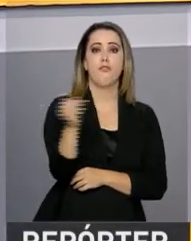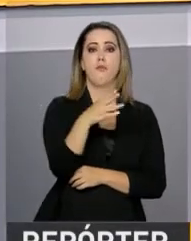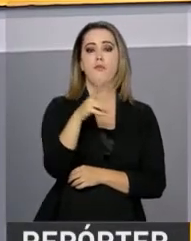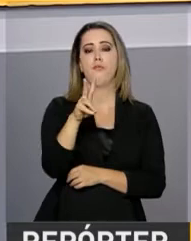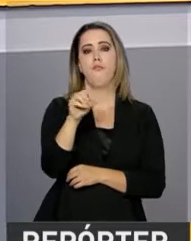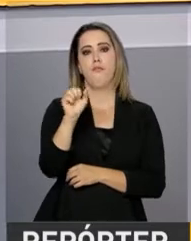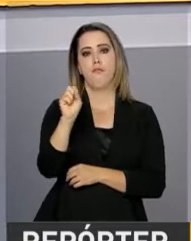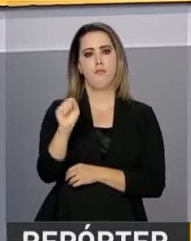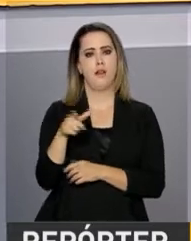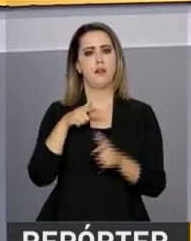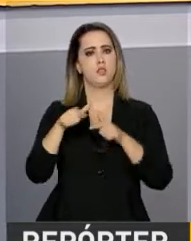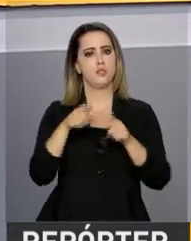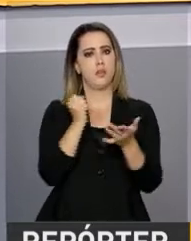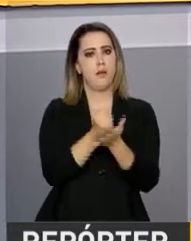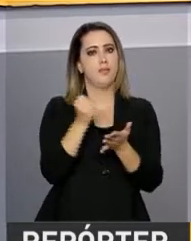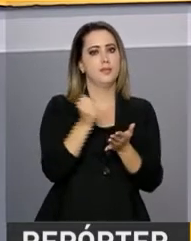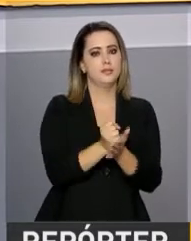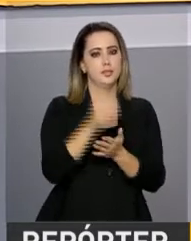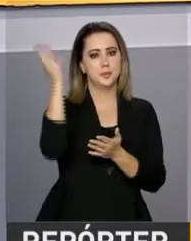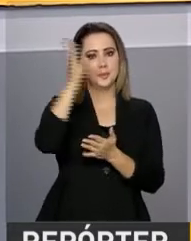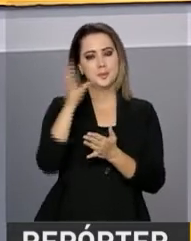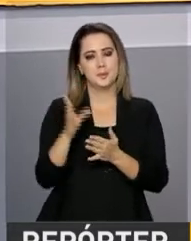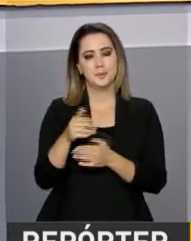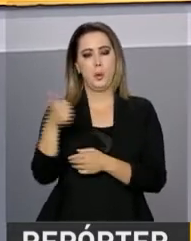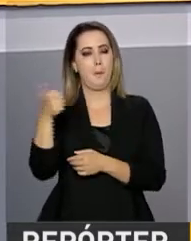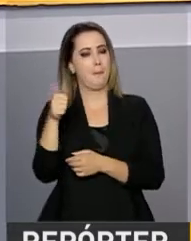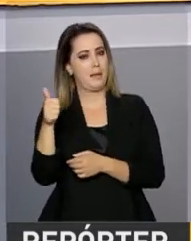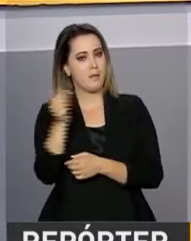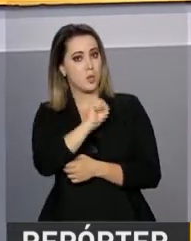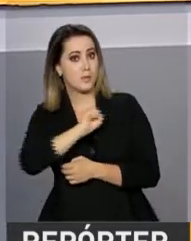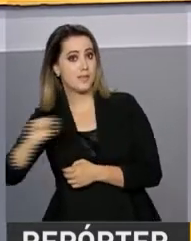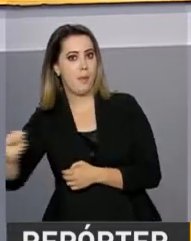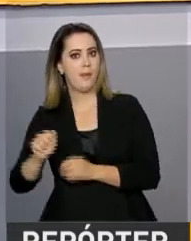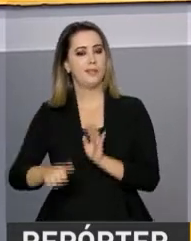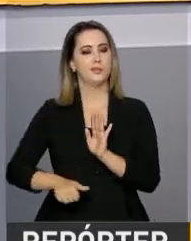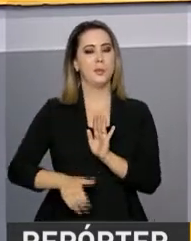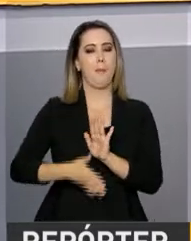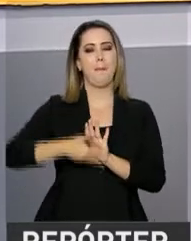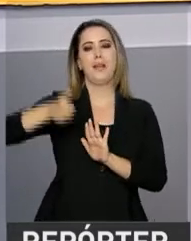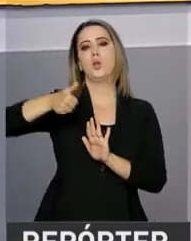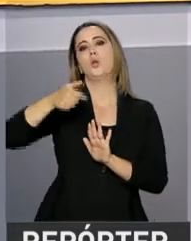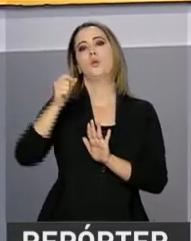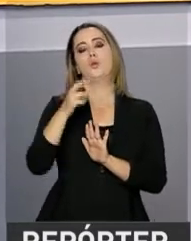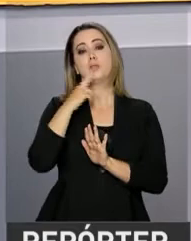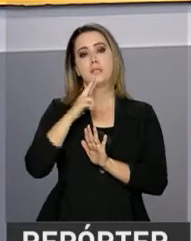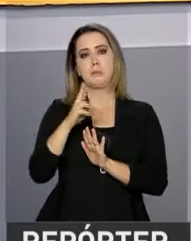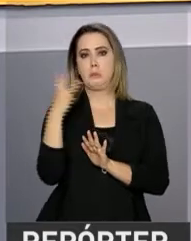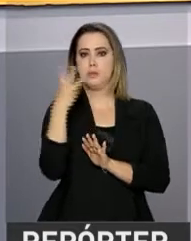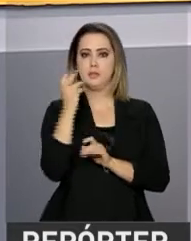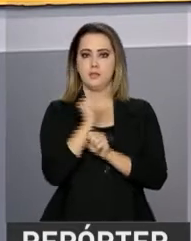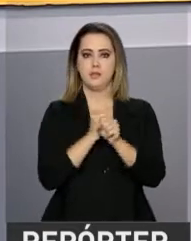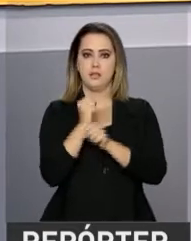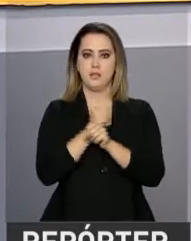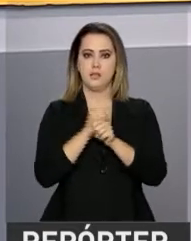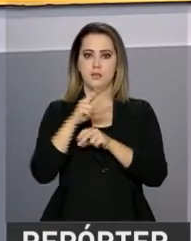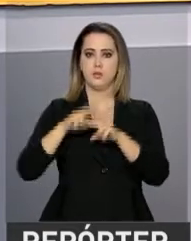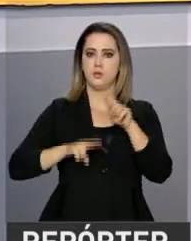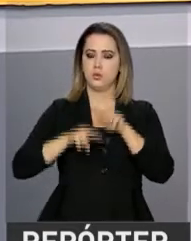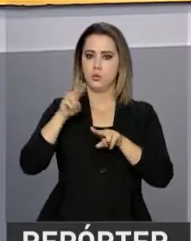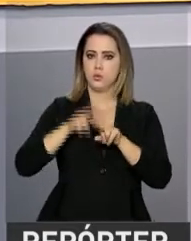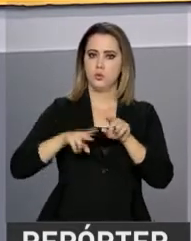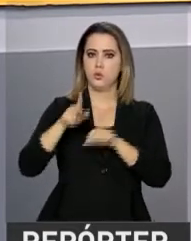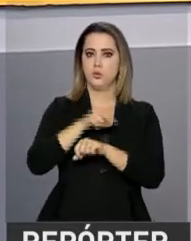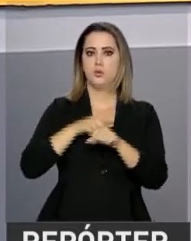vagas formais de trabalho o brasil fecha o primeiro semestre com o melhor resultado em três anos em junho o país registrou o terceiro